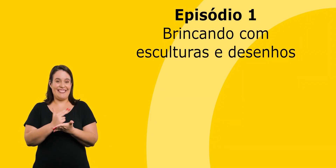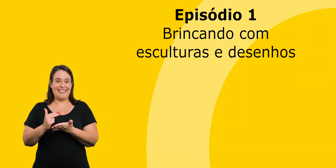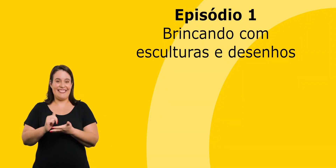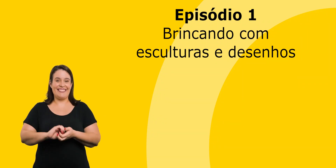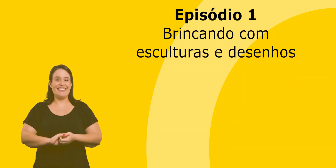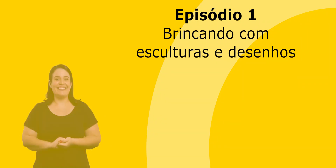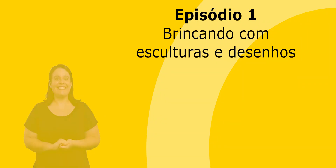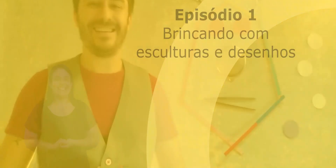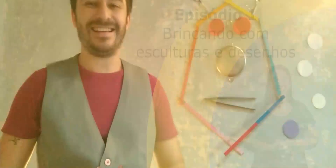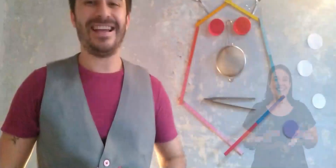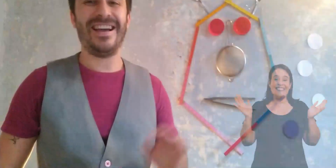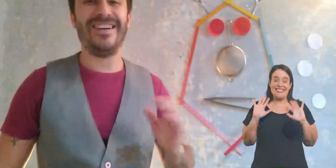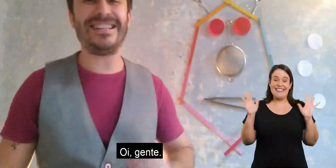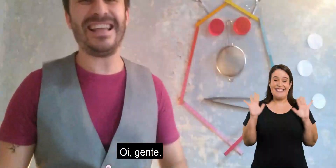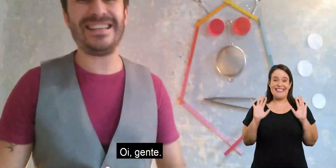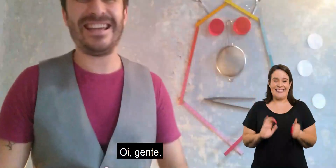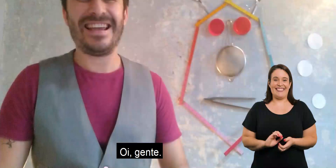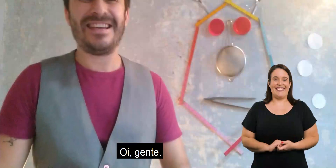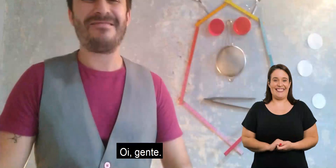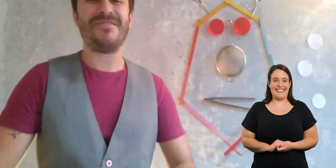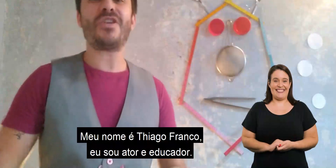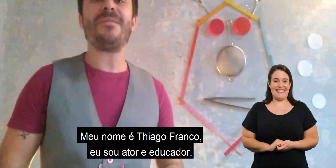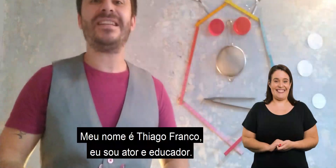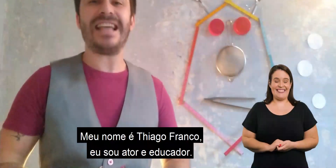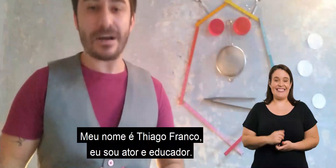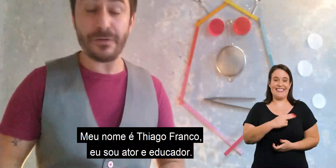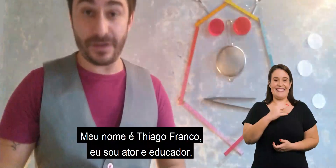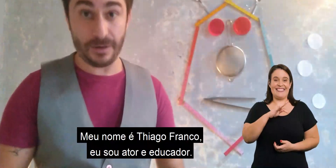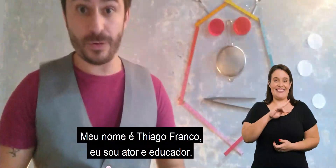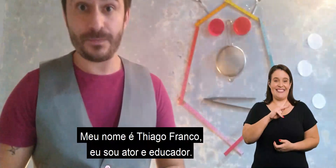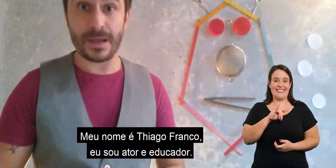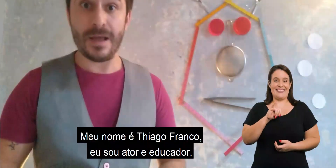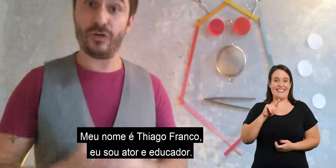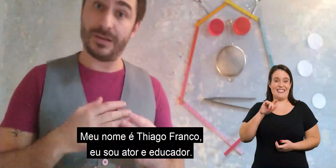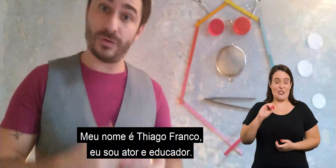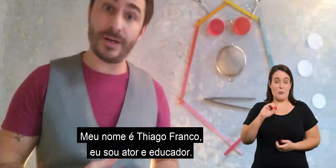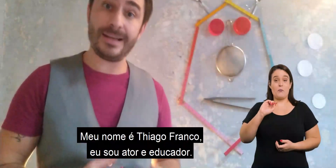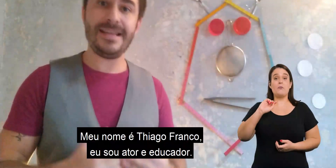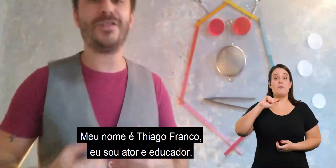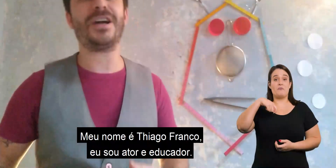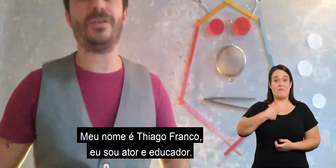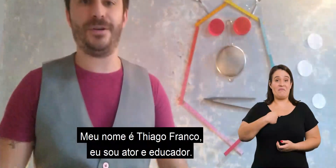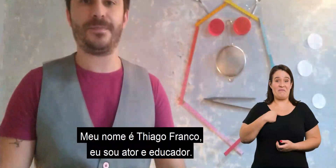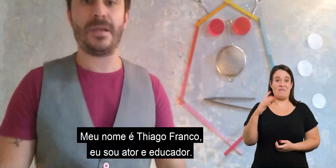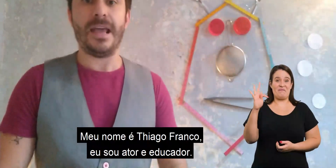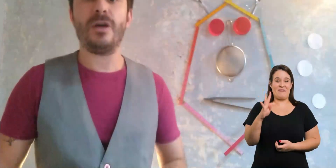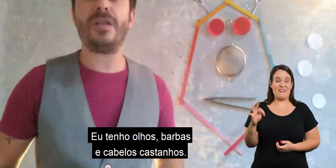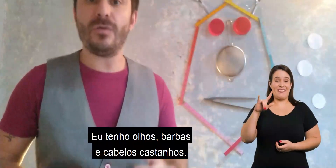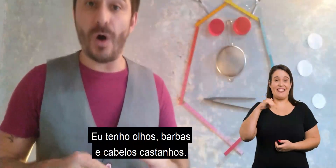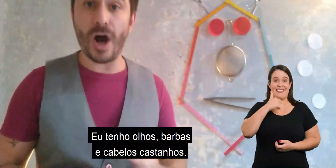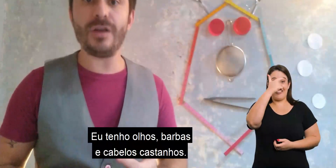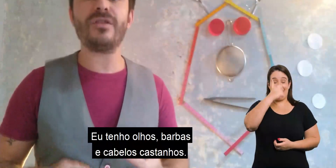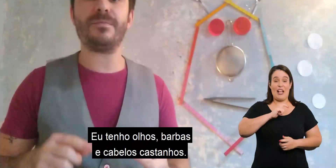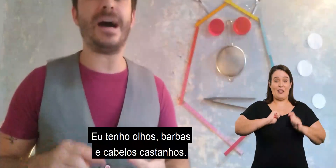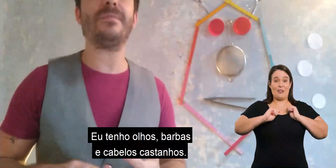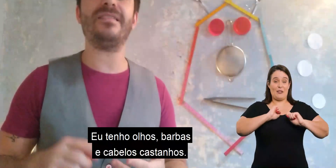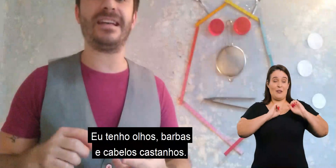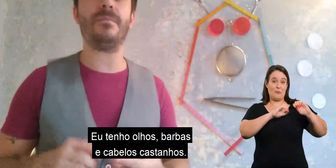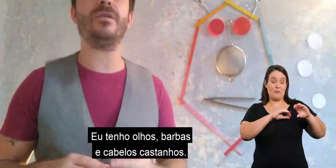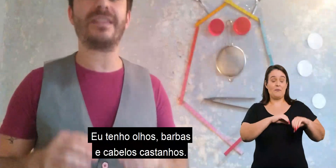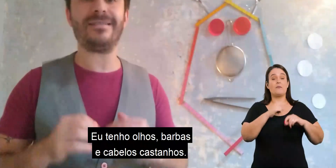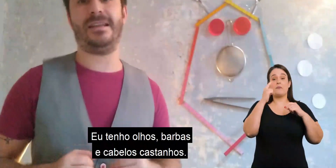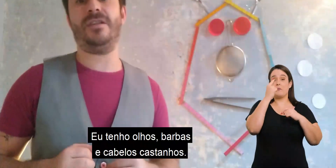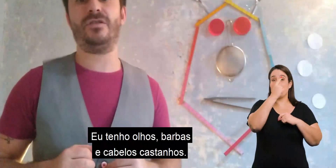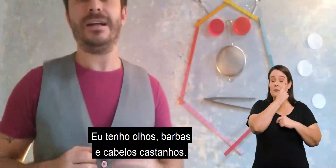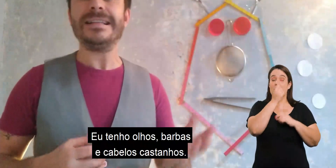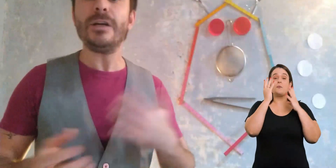Desenhos Oi gente, meu nome é Thiago Franco, eu sou ator e educador. Eu tenho olhos, barbas